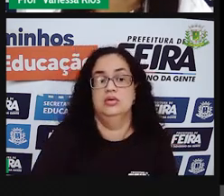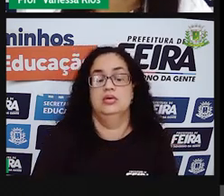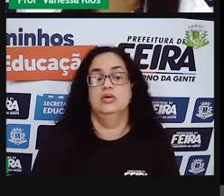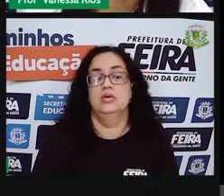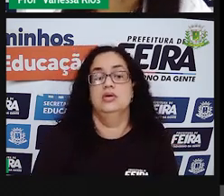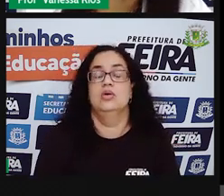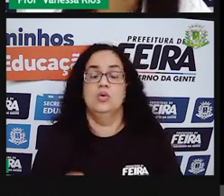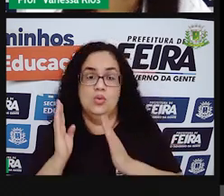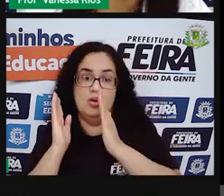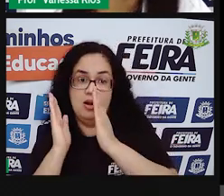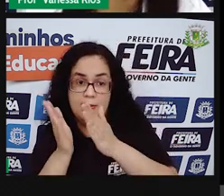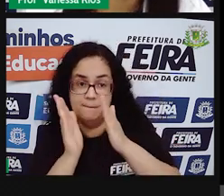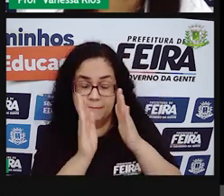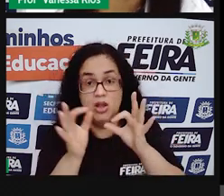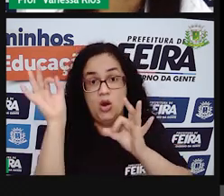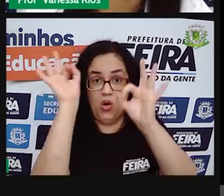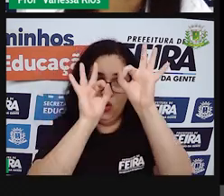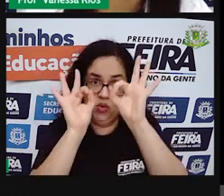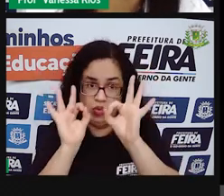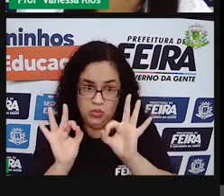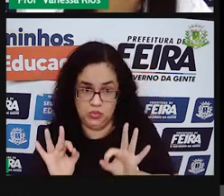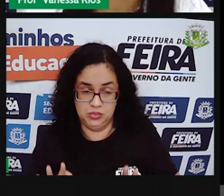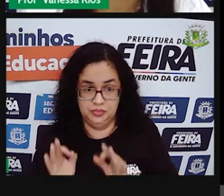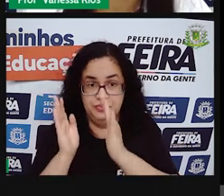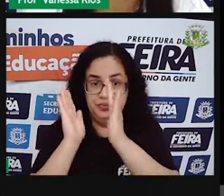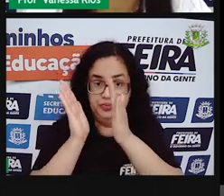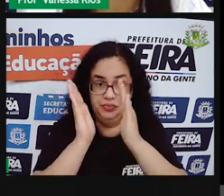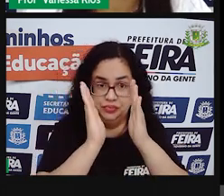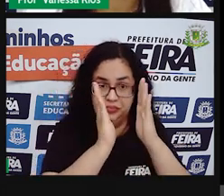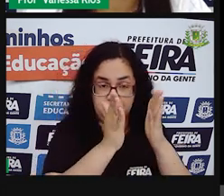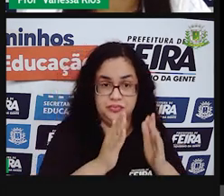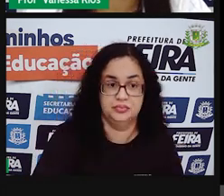o padrão em que foi organizada essa sequência.